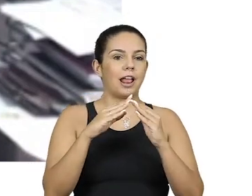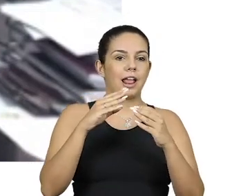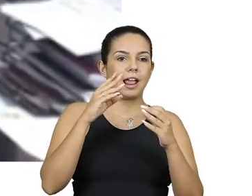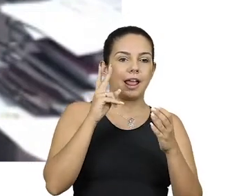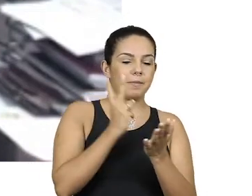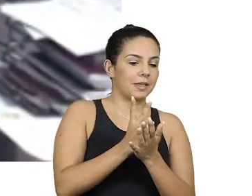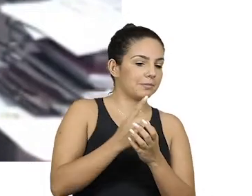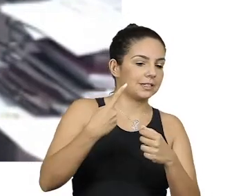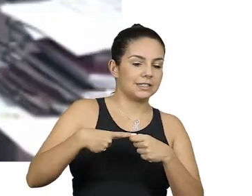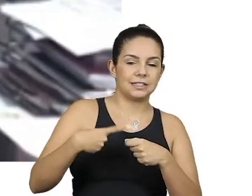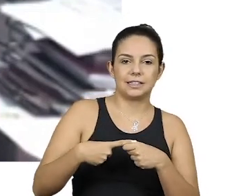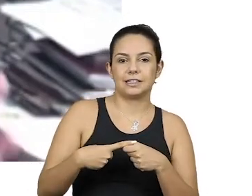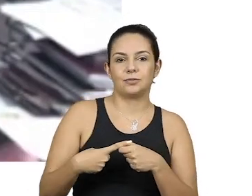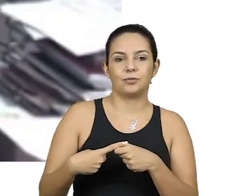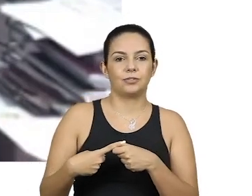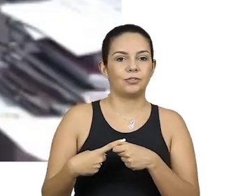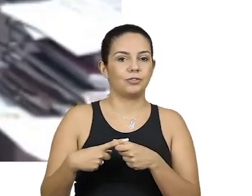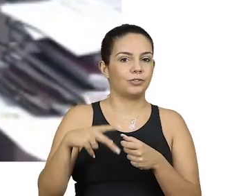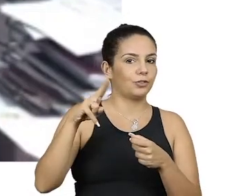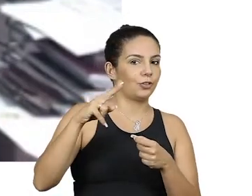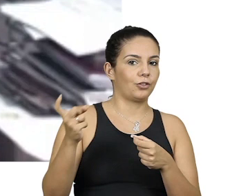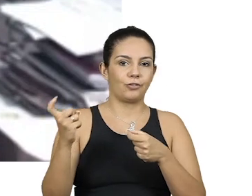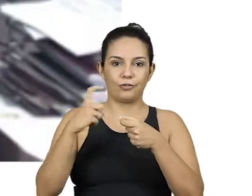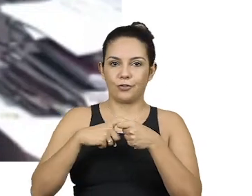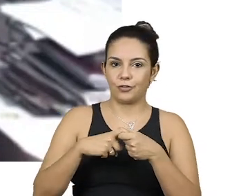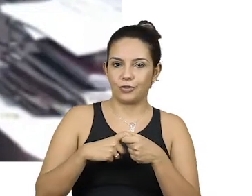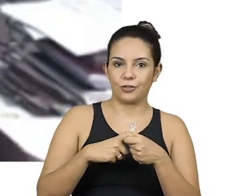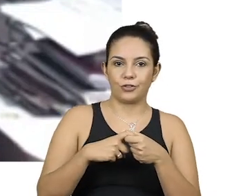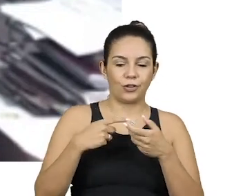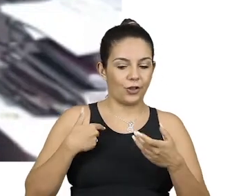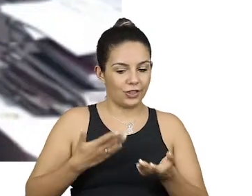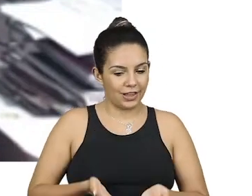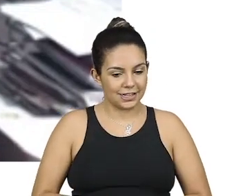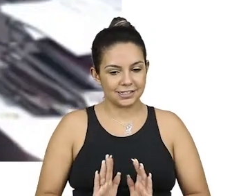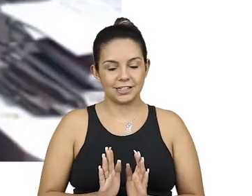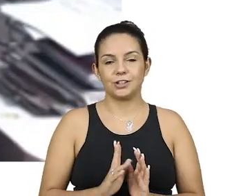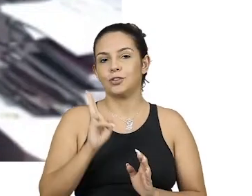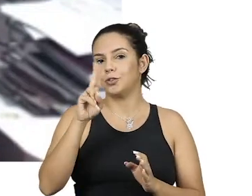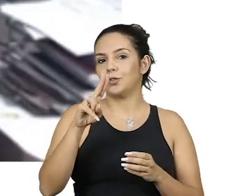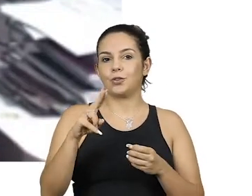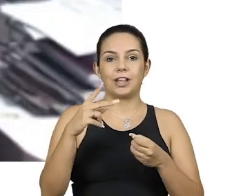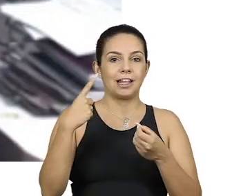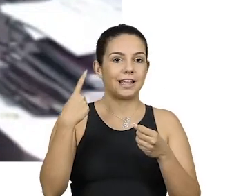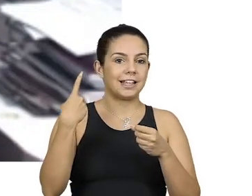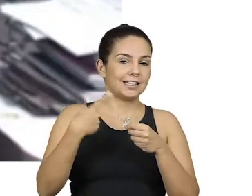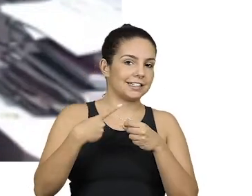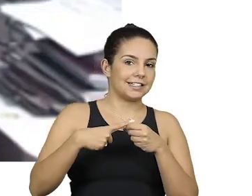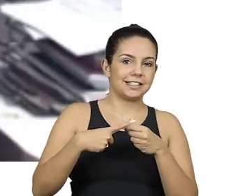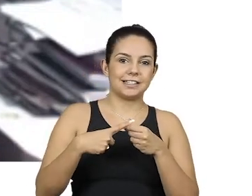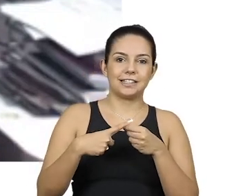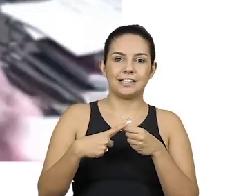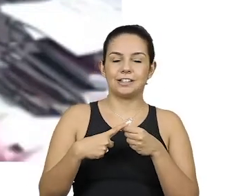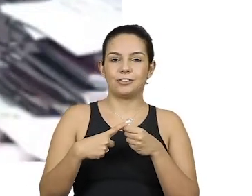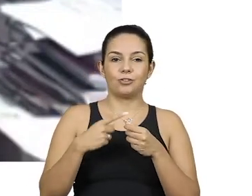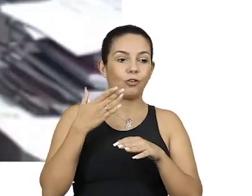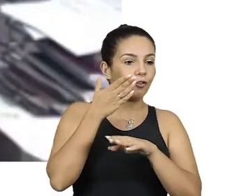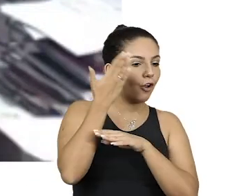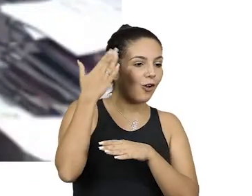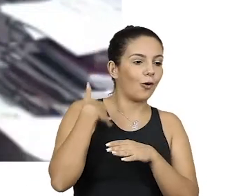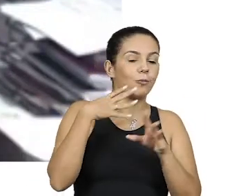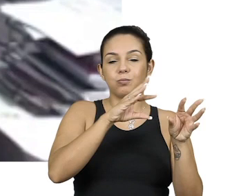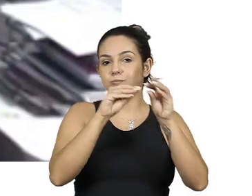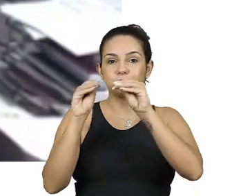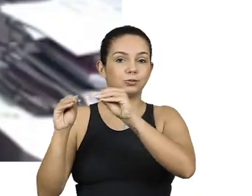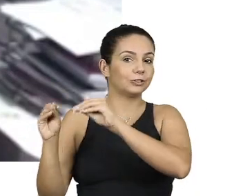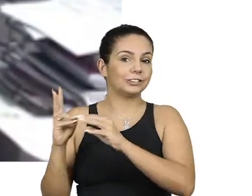nunca voltei à cidade onde eu nasci, nunca voltei a Trípoli, onde morei. Eu